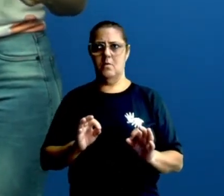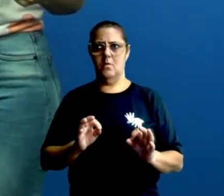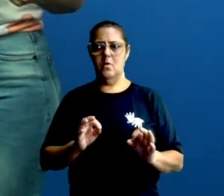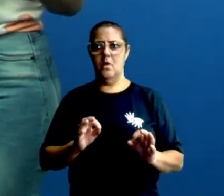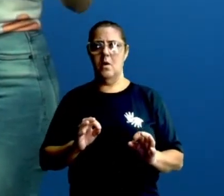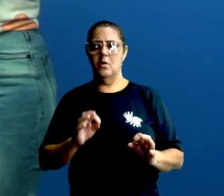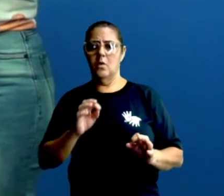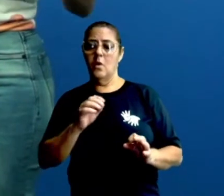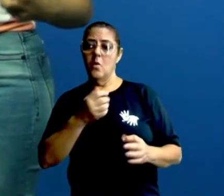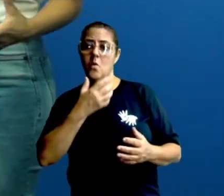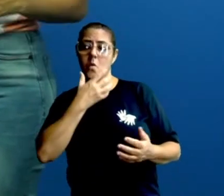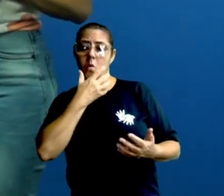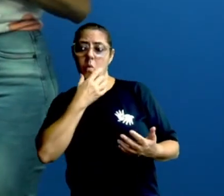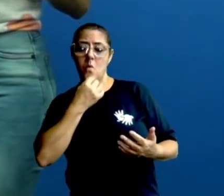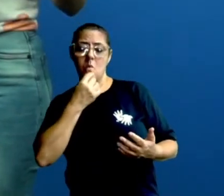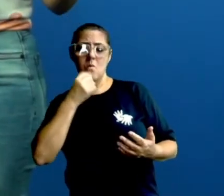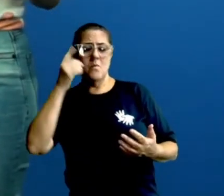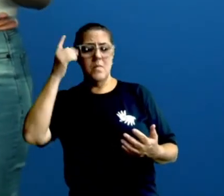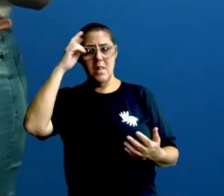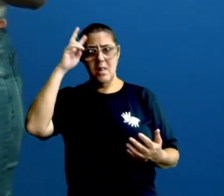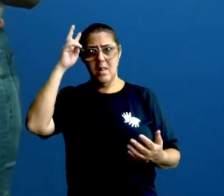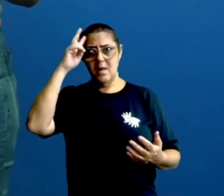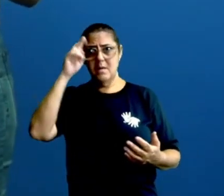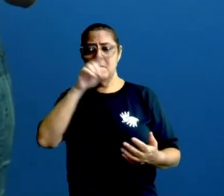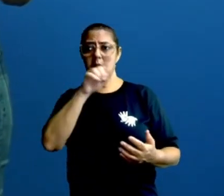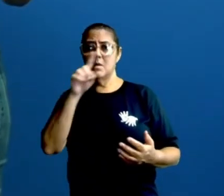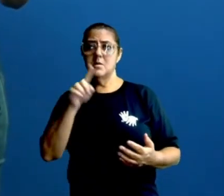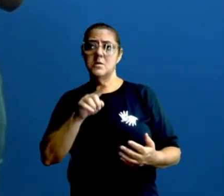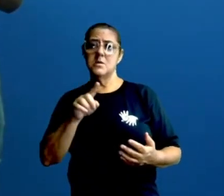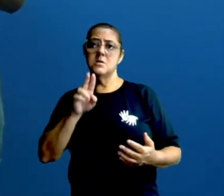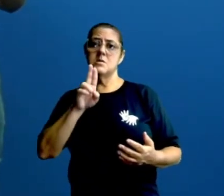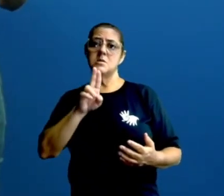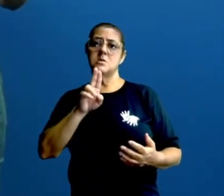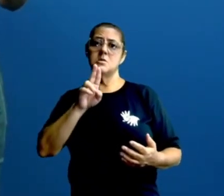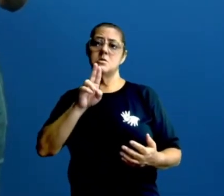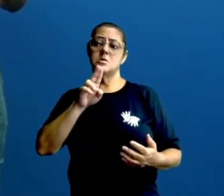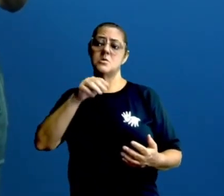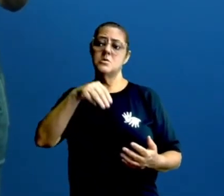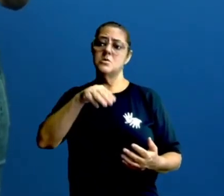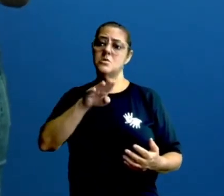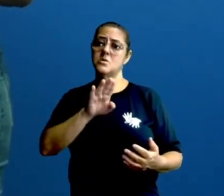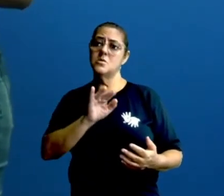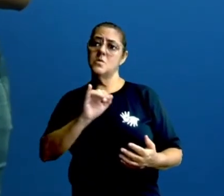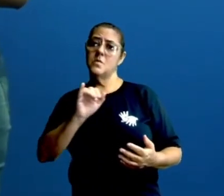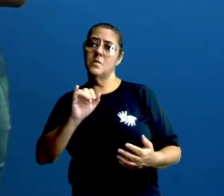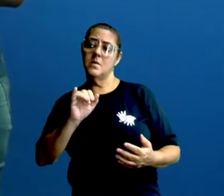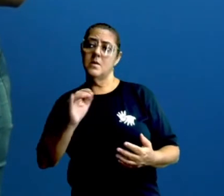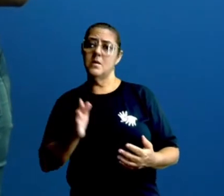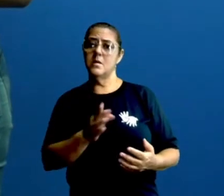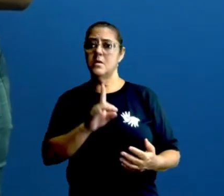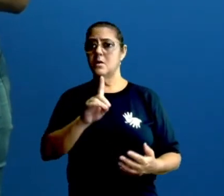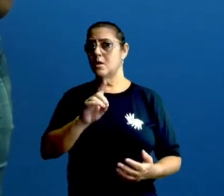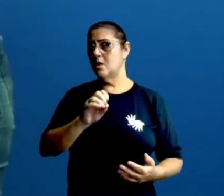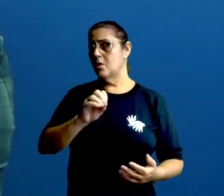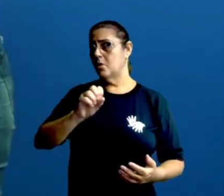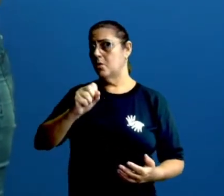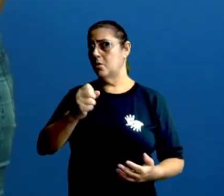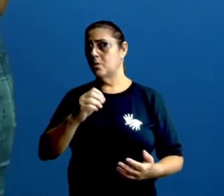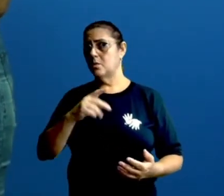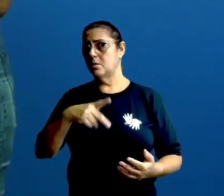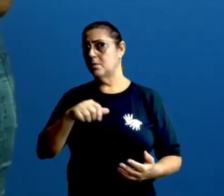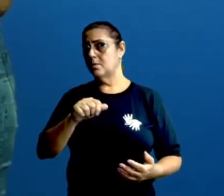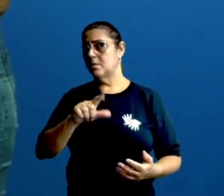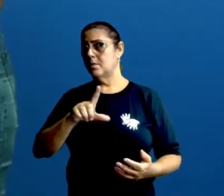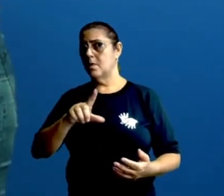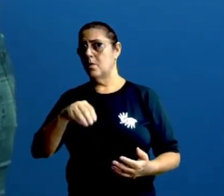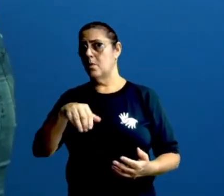de Zumbi dos Palmares hoje é celebrada não à toa, porque esse episódio em que esse